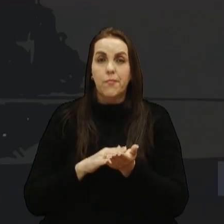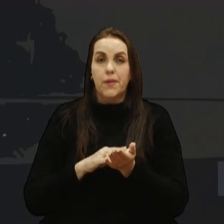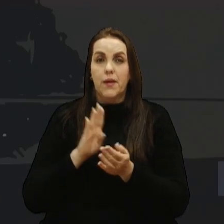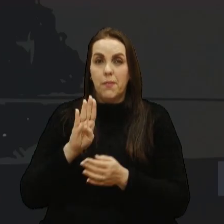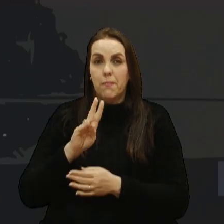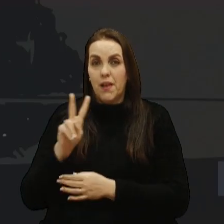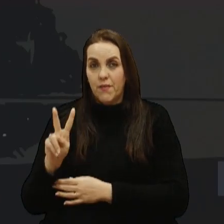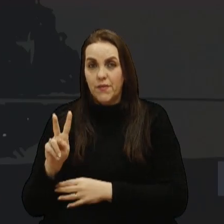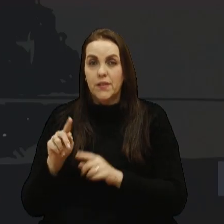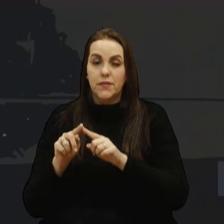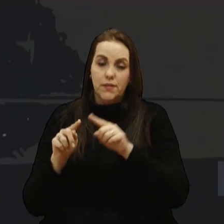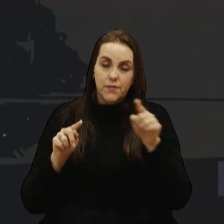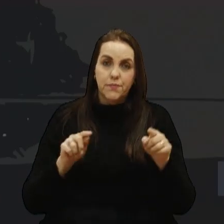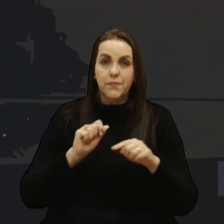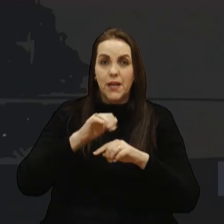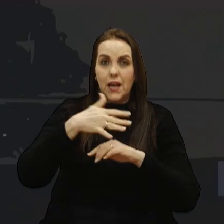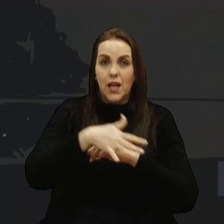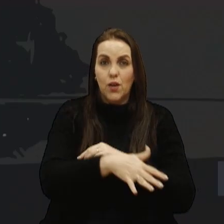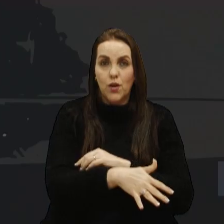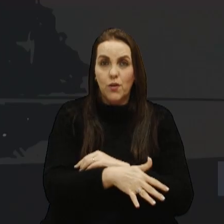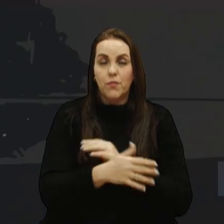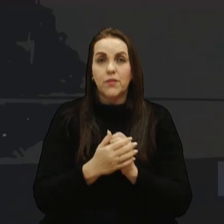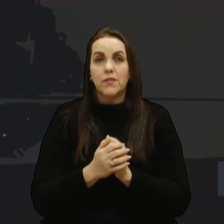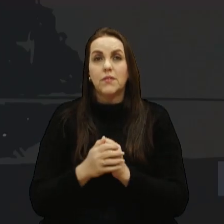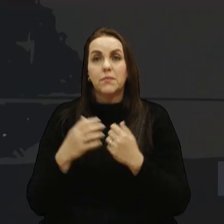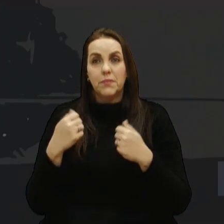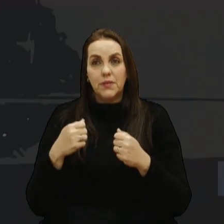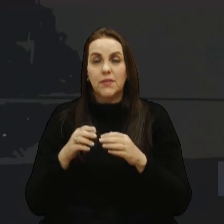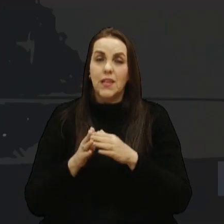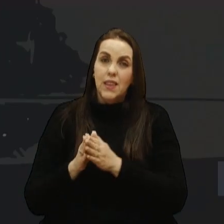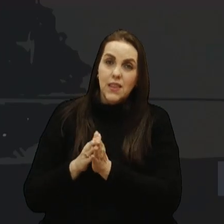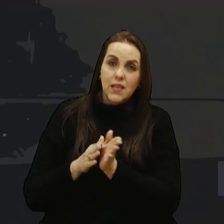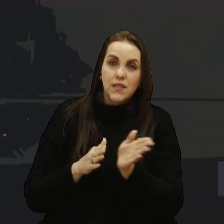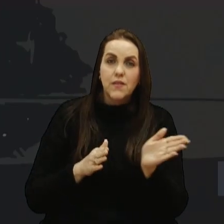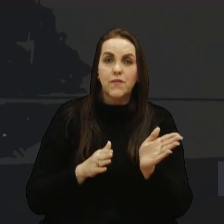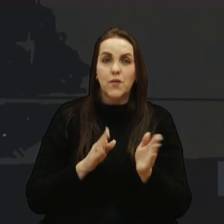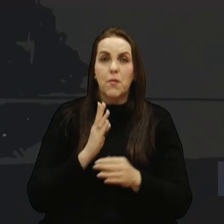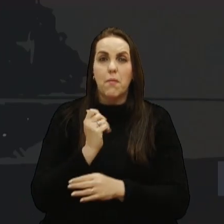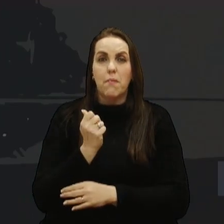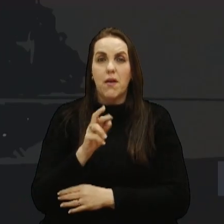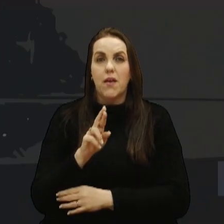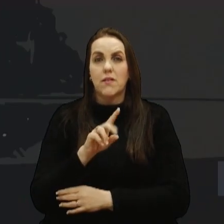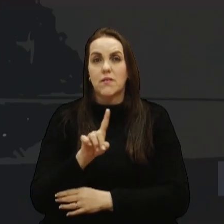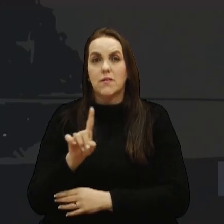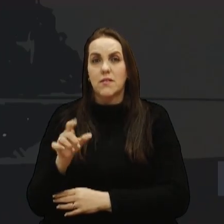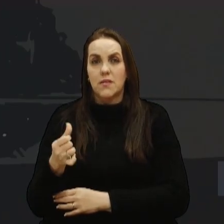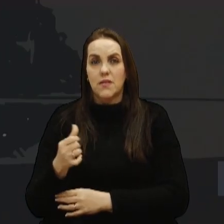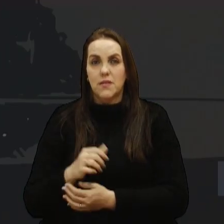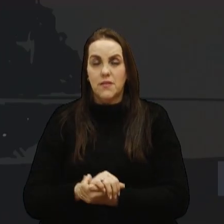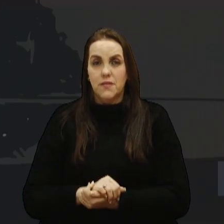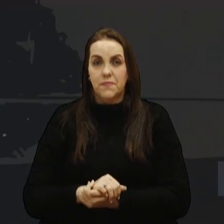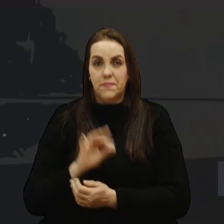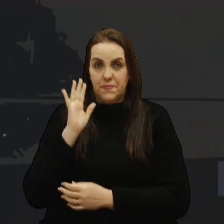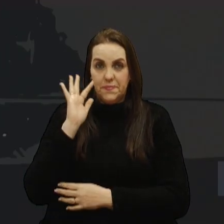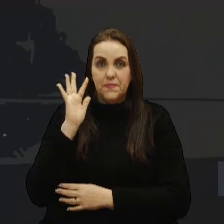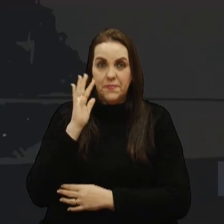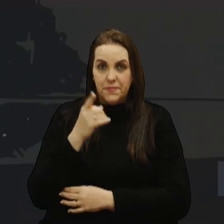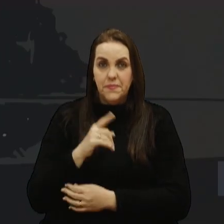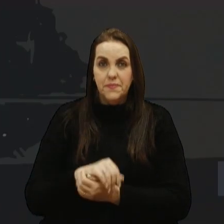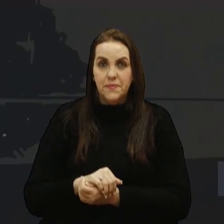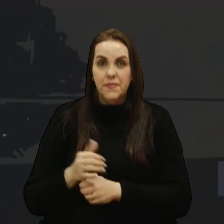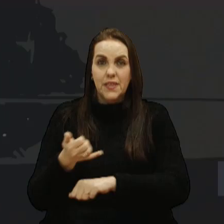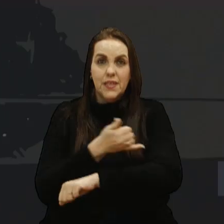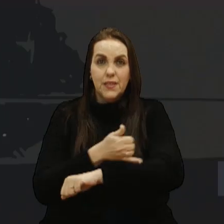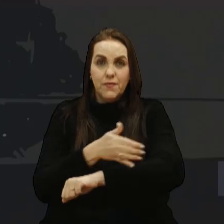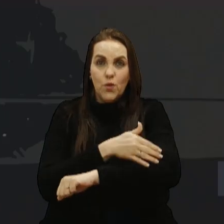com Galópolis, um desvio da BR-116. Gente, imaginem asfaltada